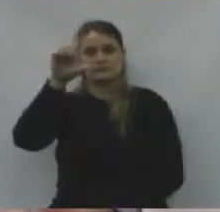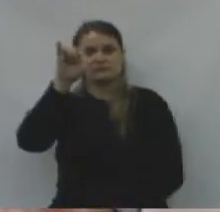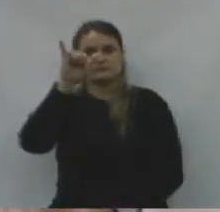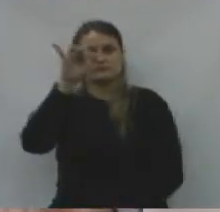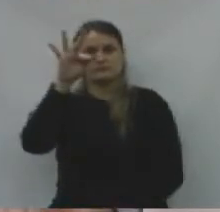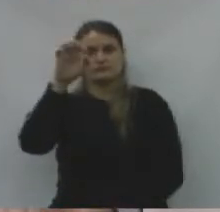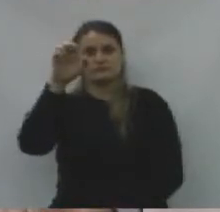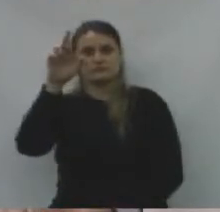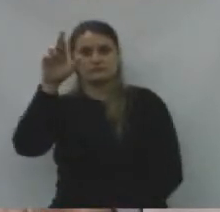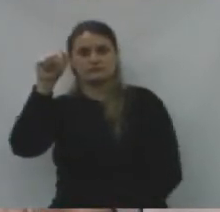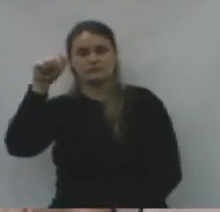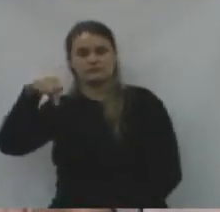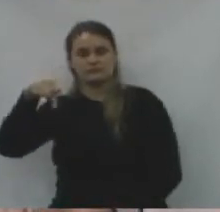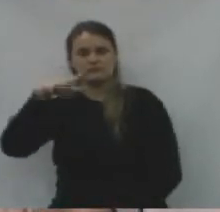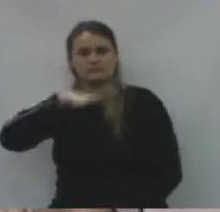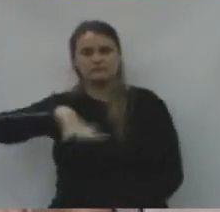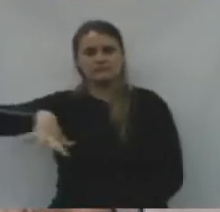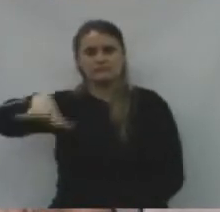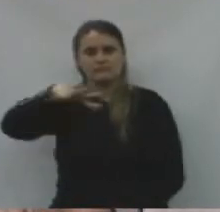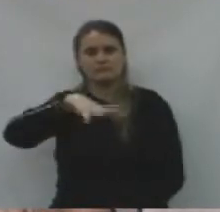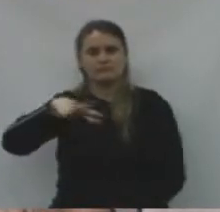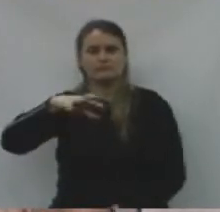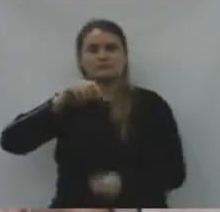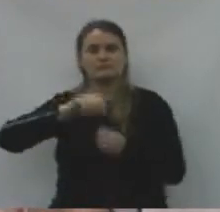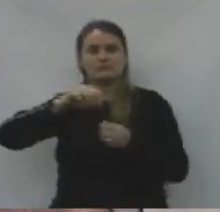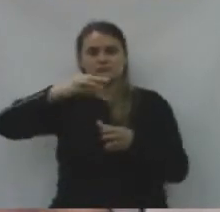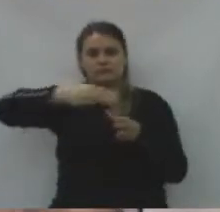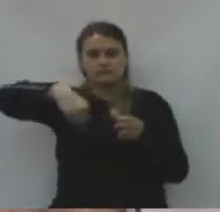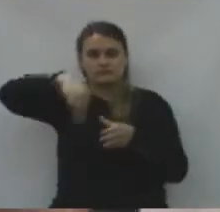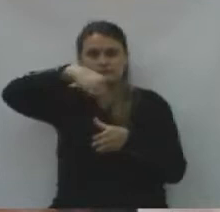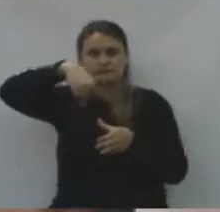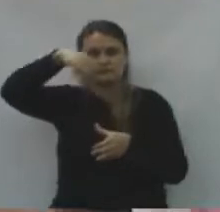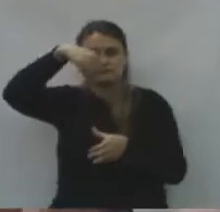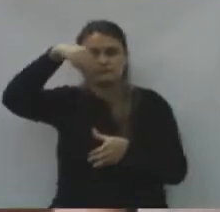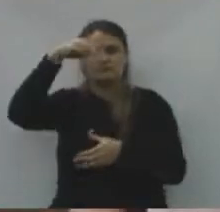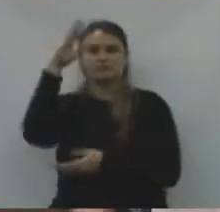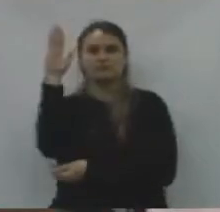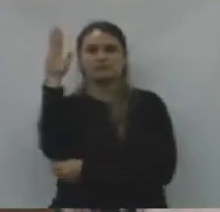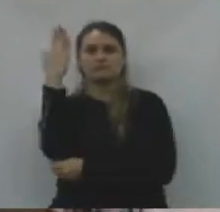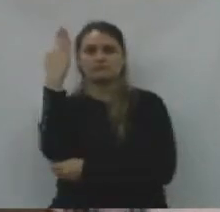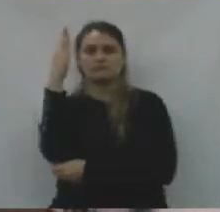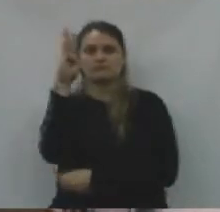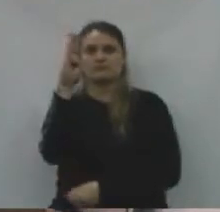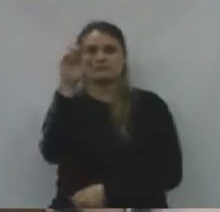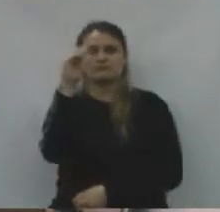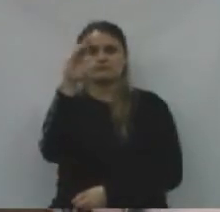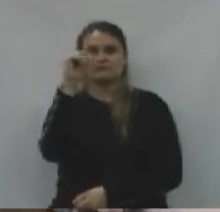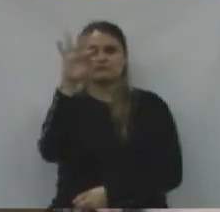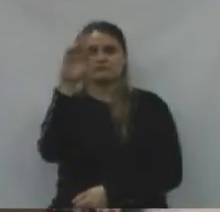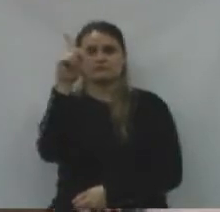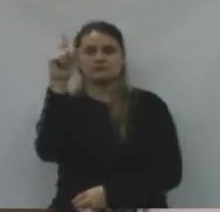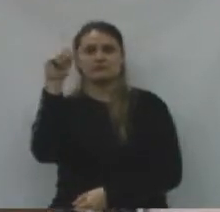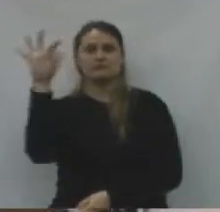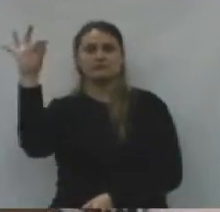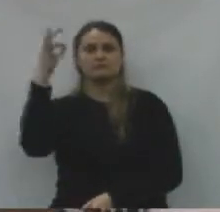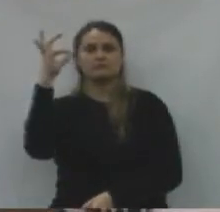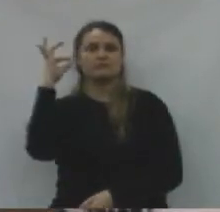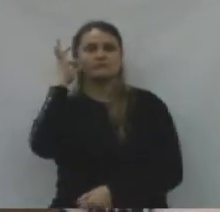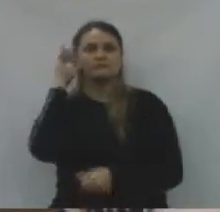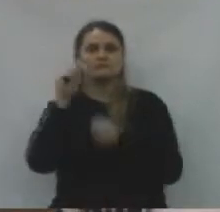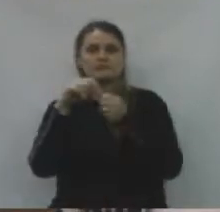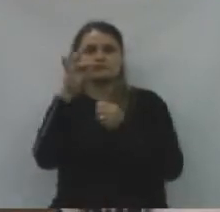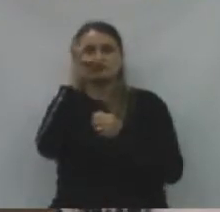região principalmente na região toda a produção de mel é muito forte ea gatinha de uma das produtoras de muita flor de mel